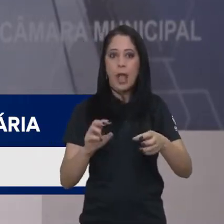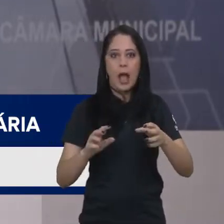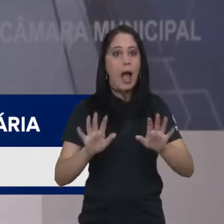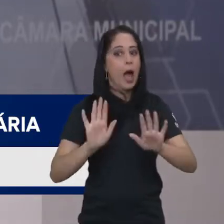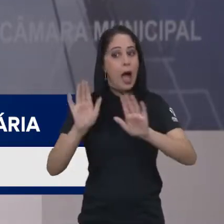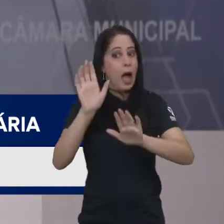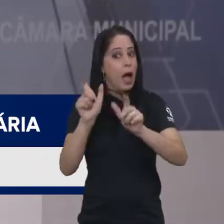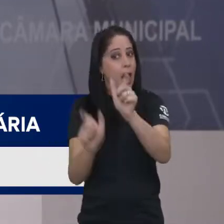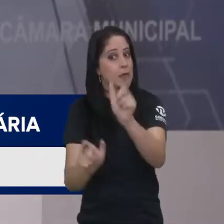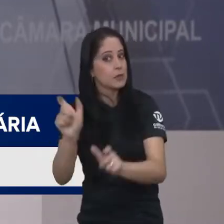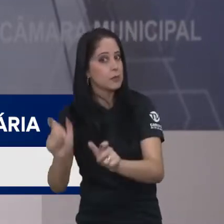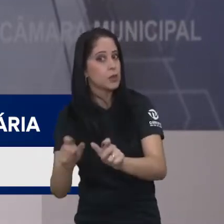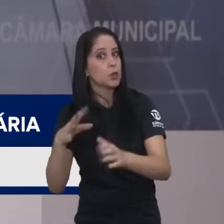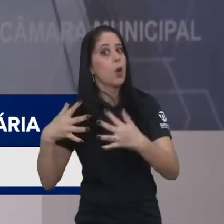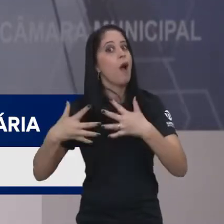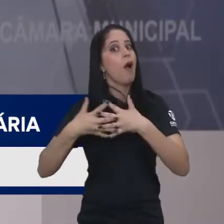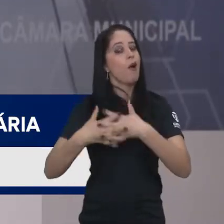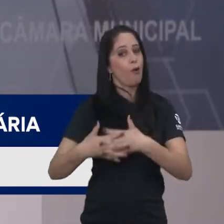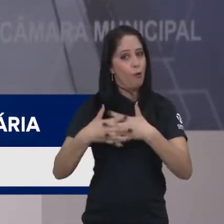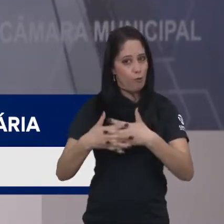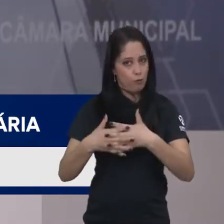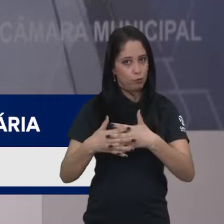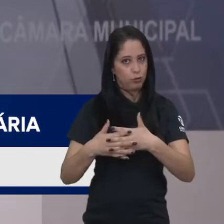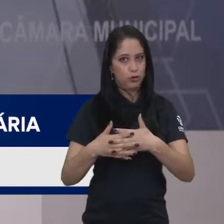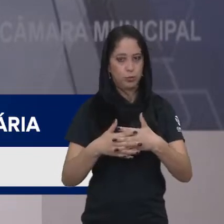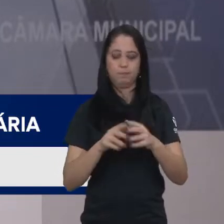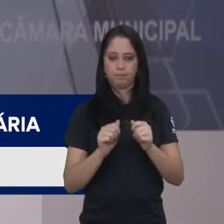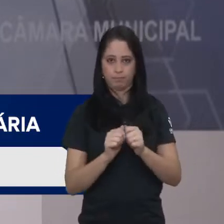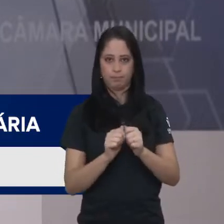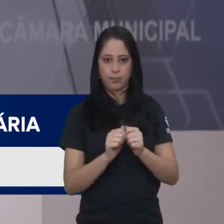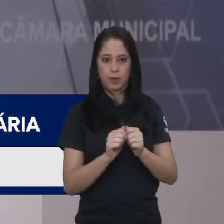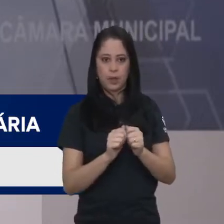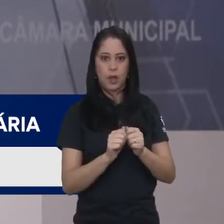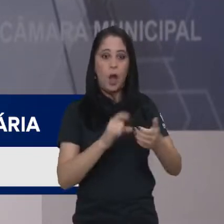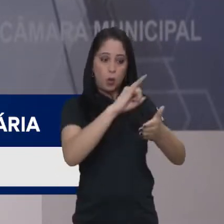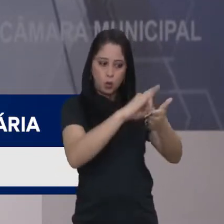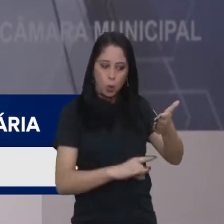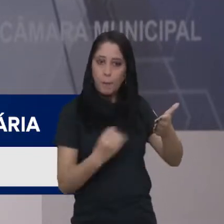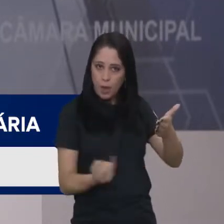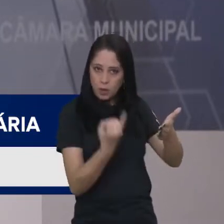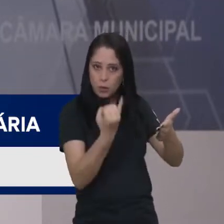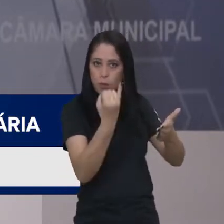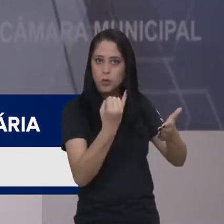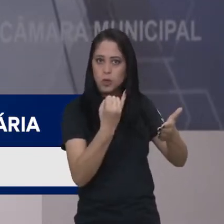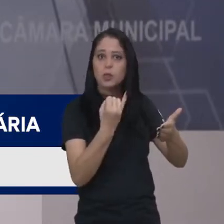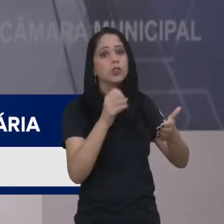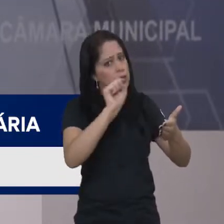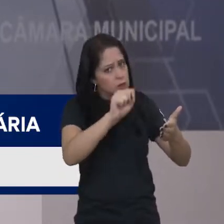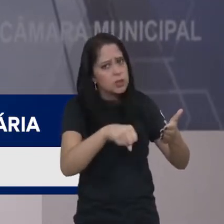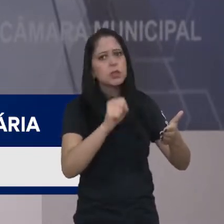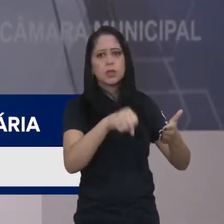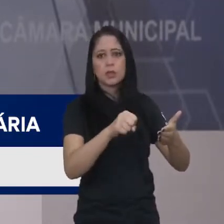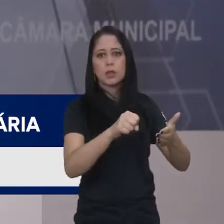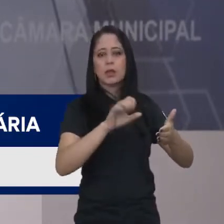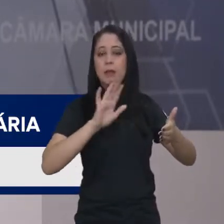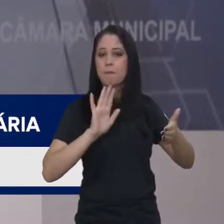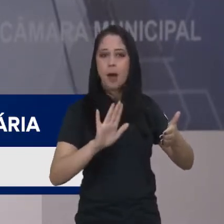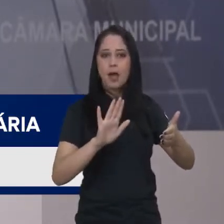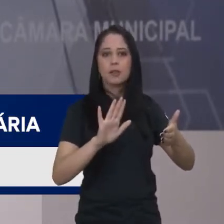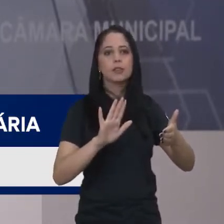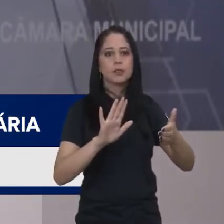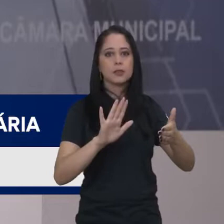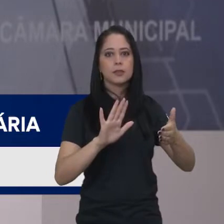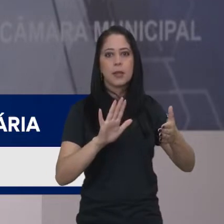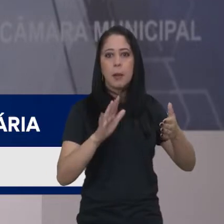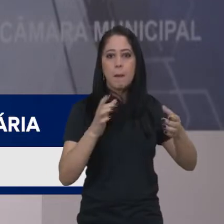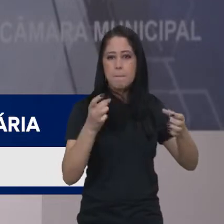regularização fundiária com entrega de título. O título é muito importante. Eu não estou dizendo que não seja. Ele é muito importante. Mas ele